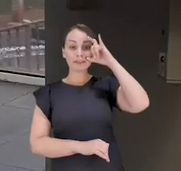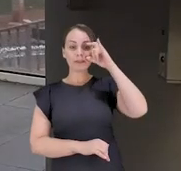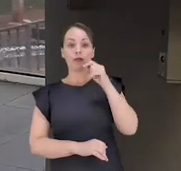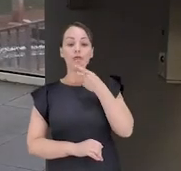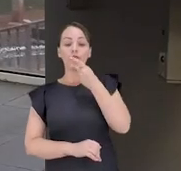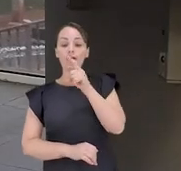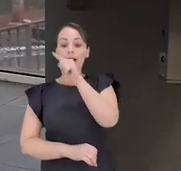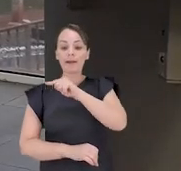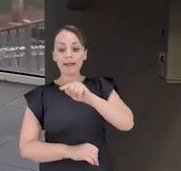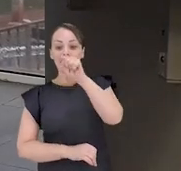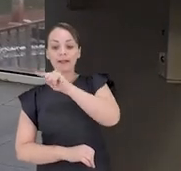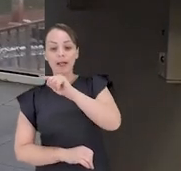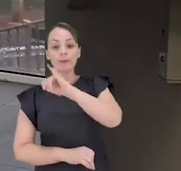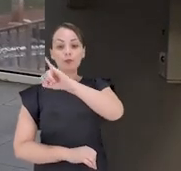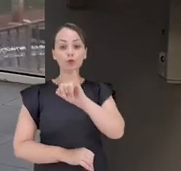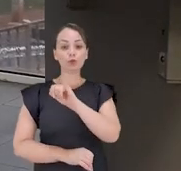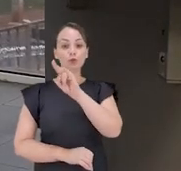pro pessoal, arroba...